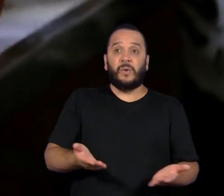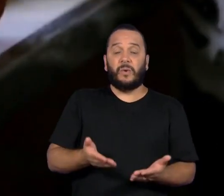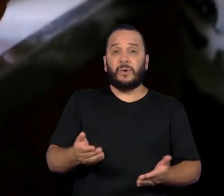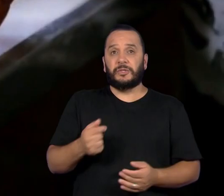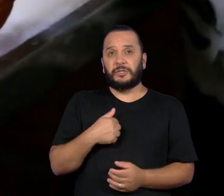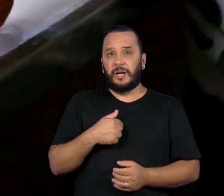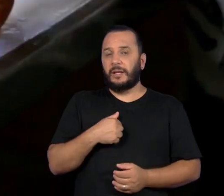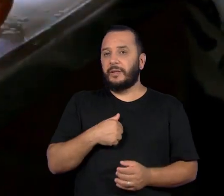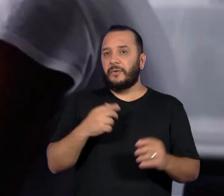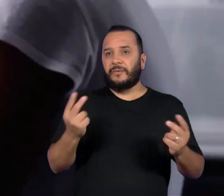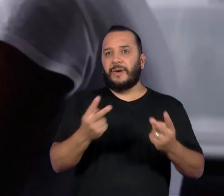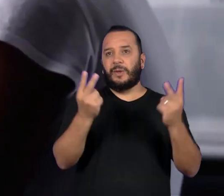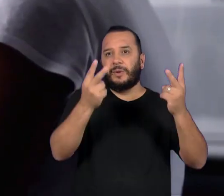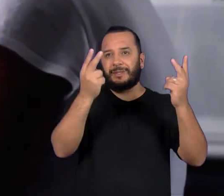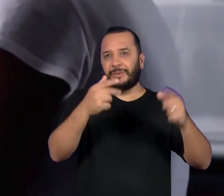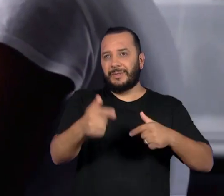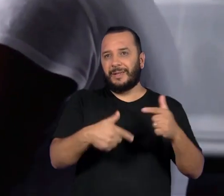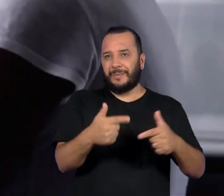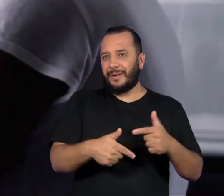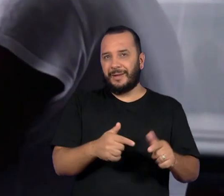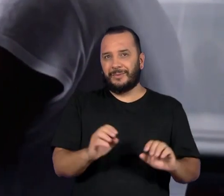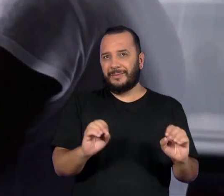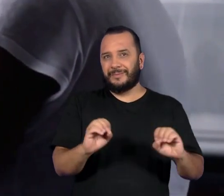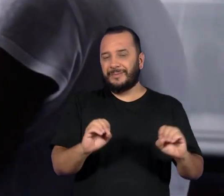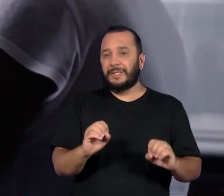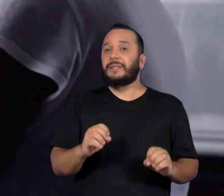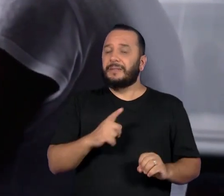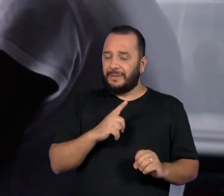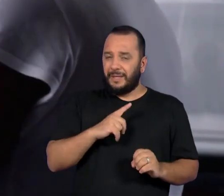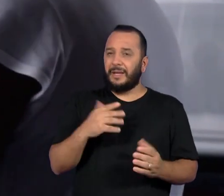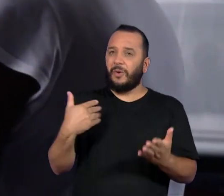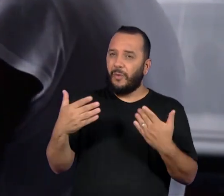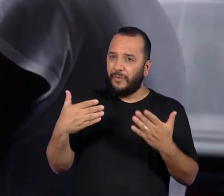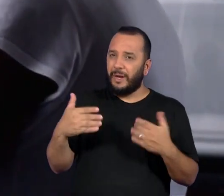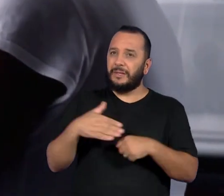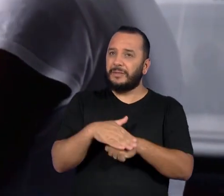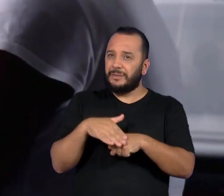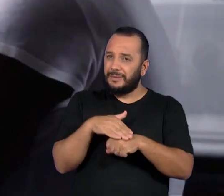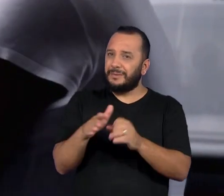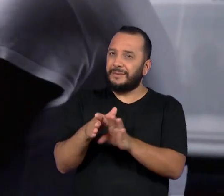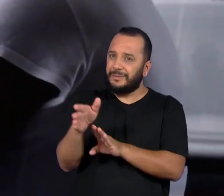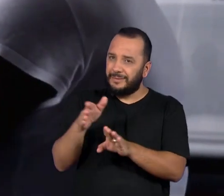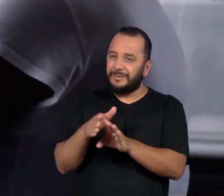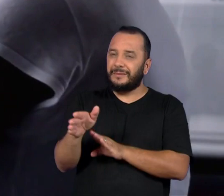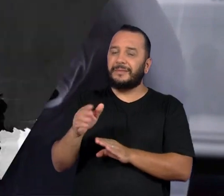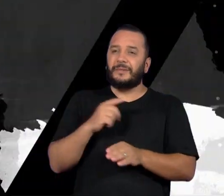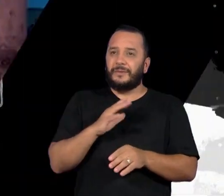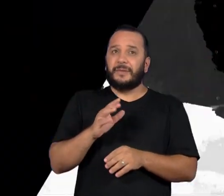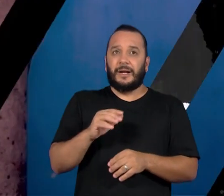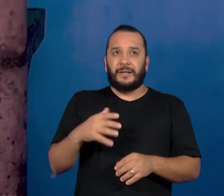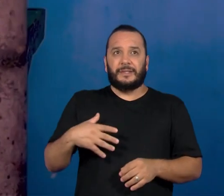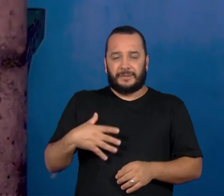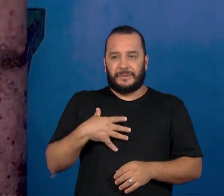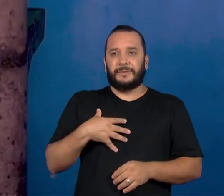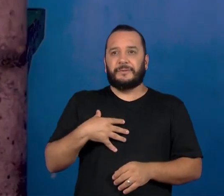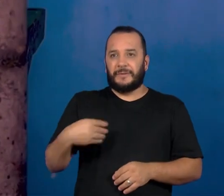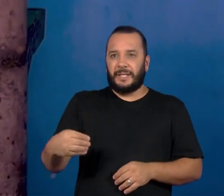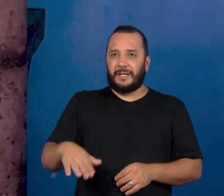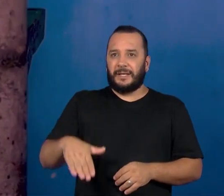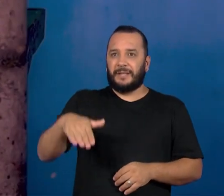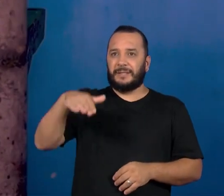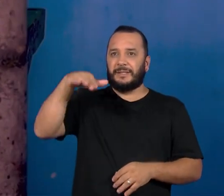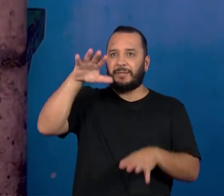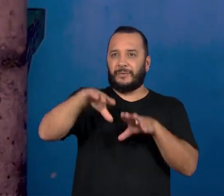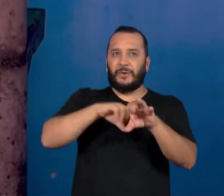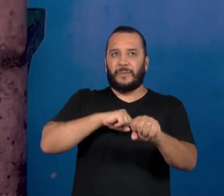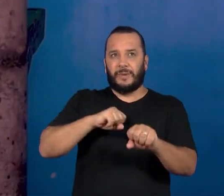próprio trabalho, assim, né? Mesmo após o Mucamas, mesmo após todo um diálogo, mesmo após as filhas crescendo e se formando, né, seja